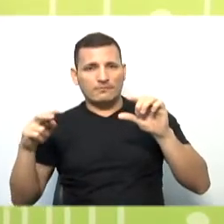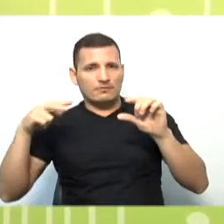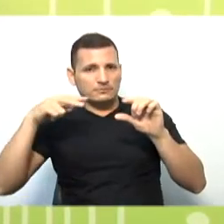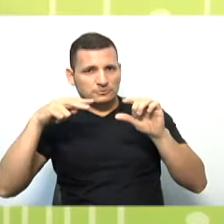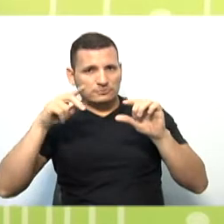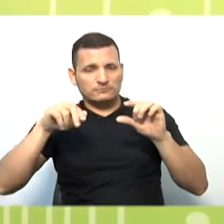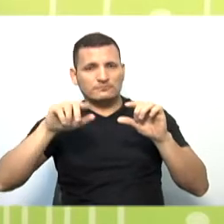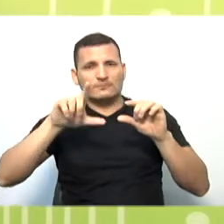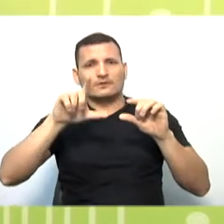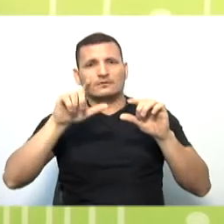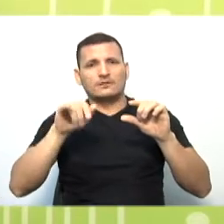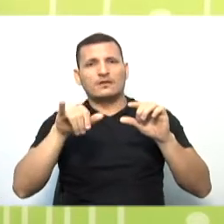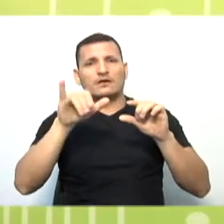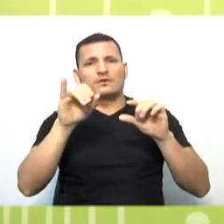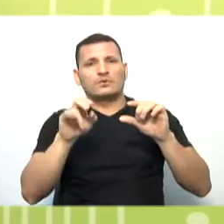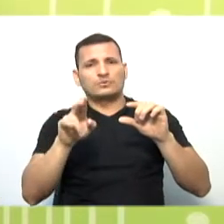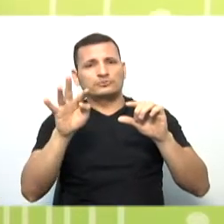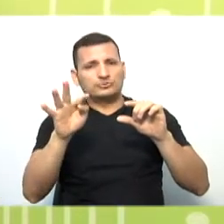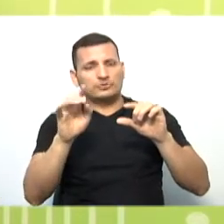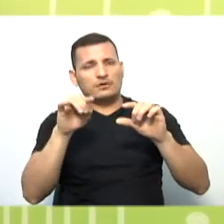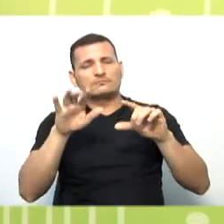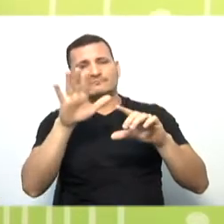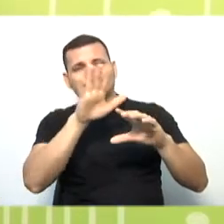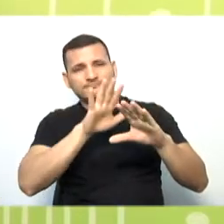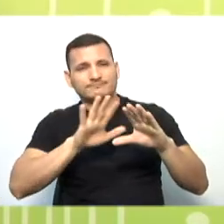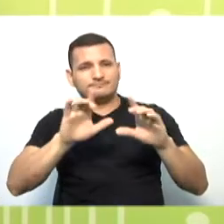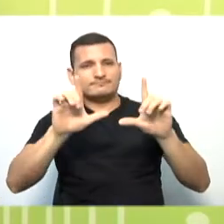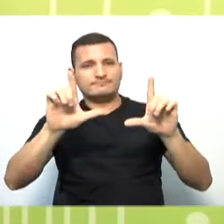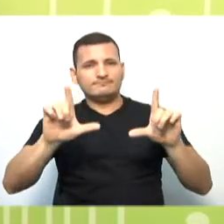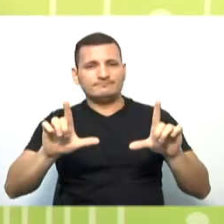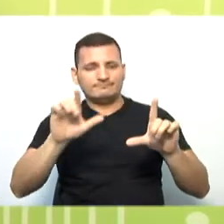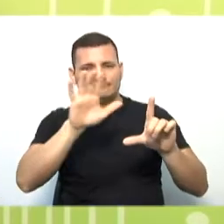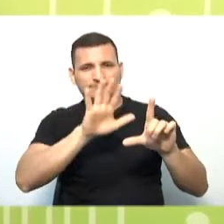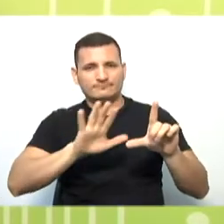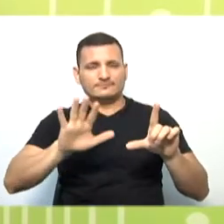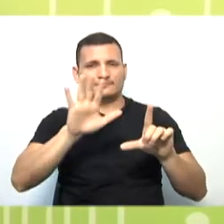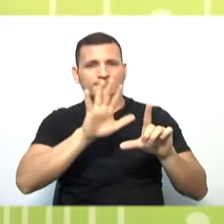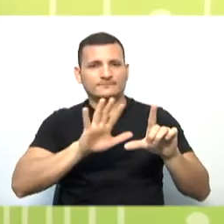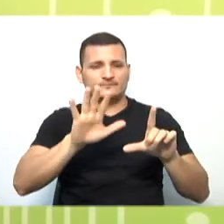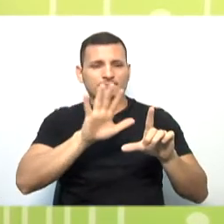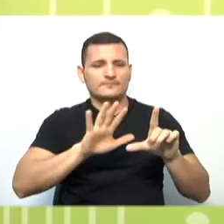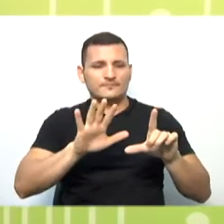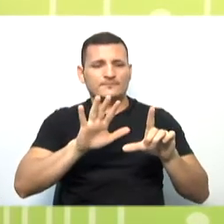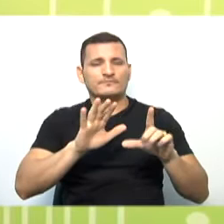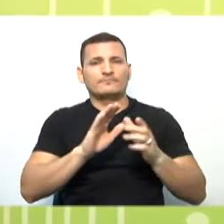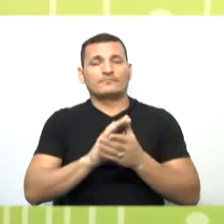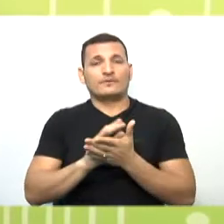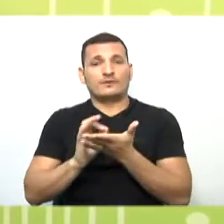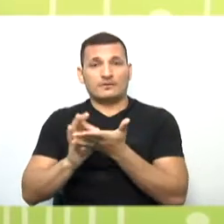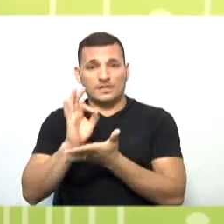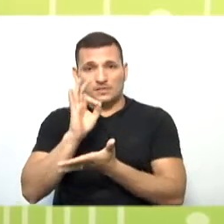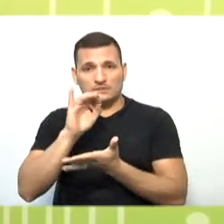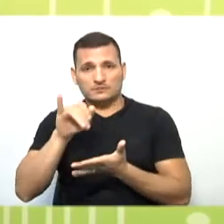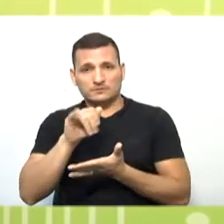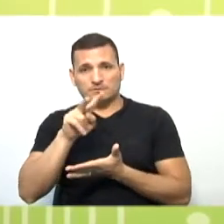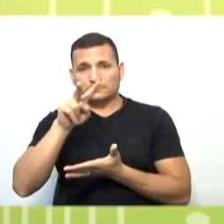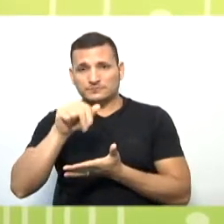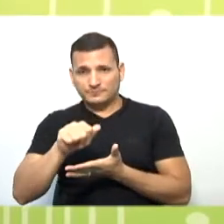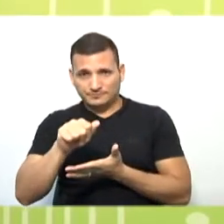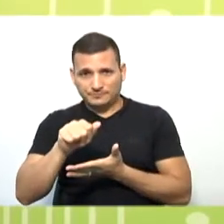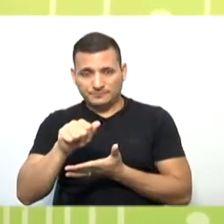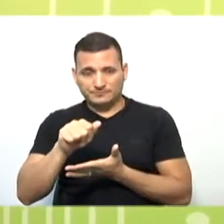que é a página, que é a interface web, certo? E o Java, só